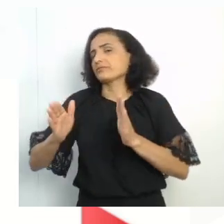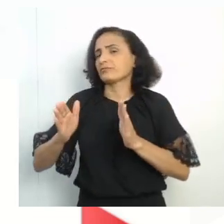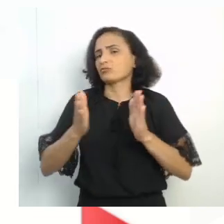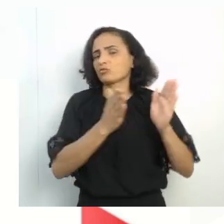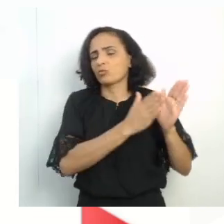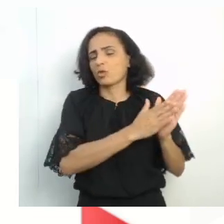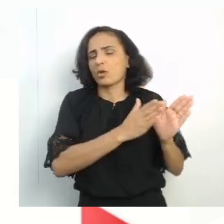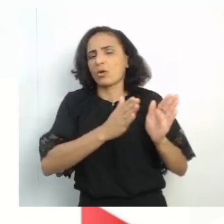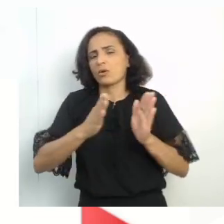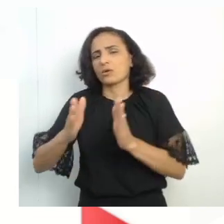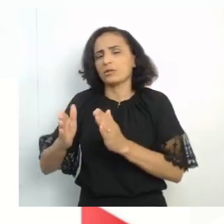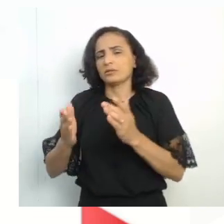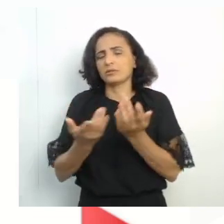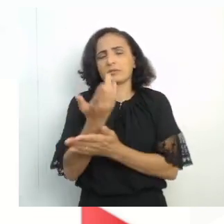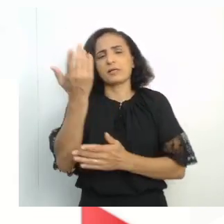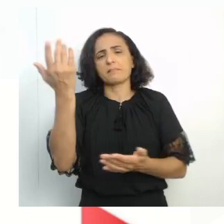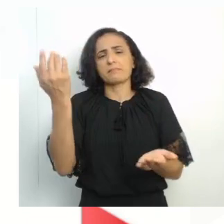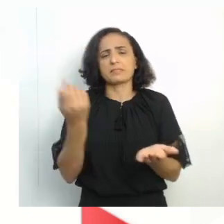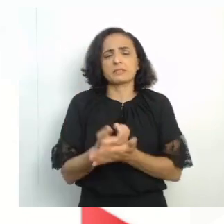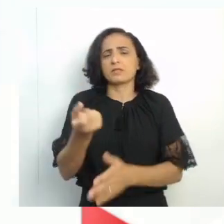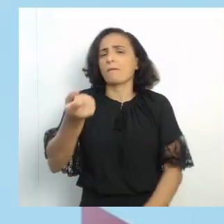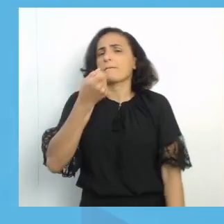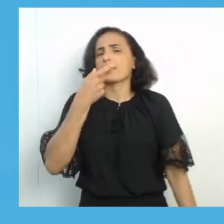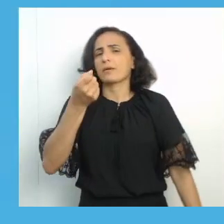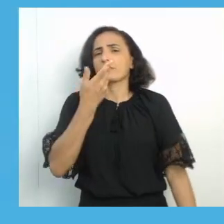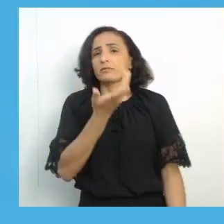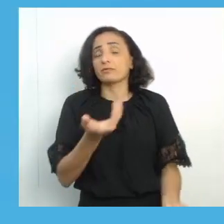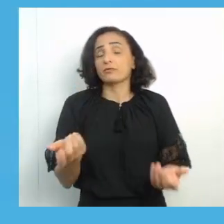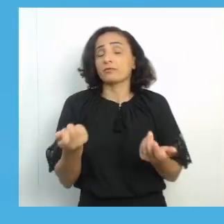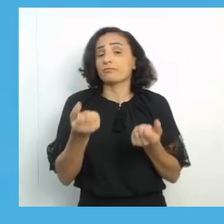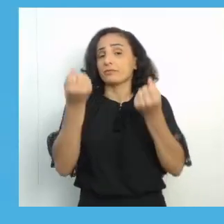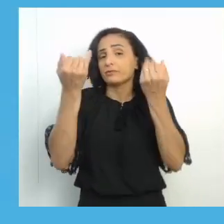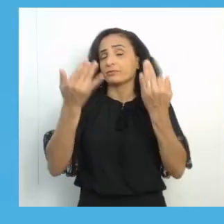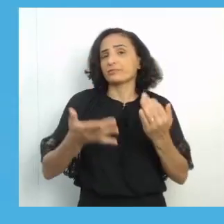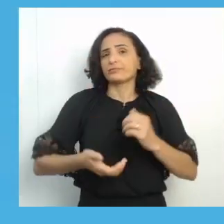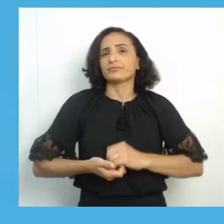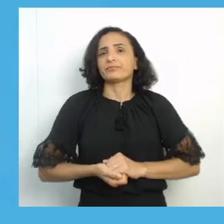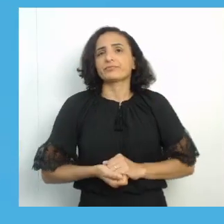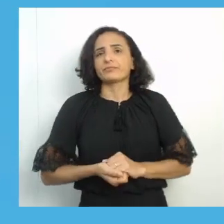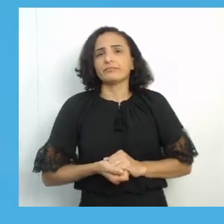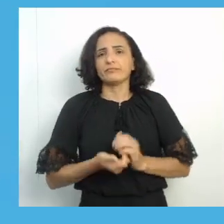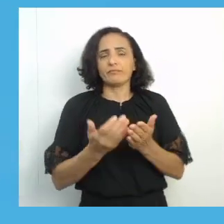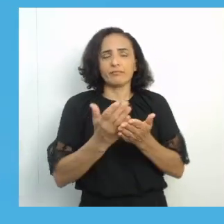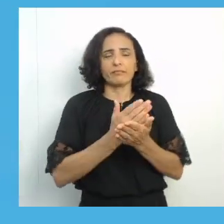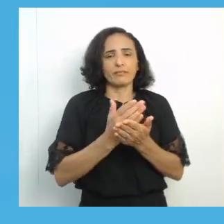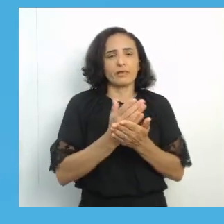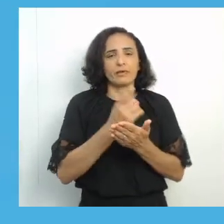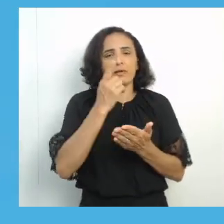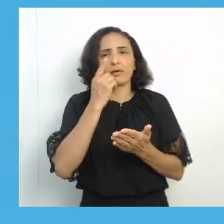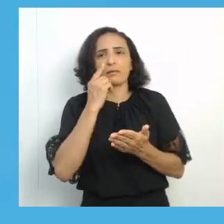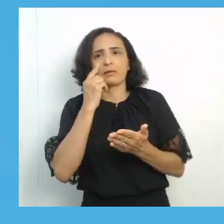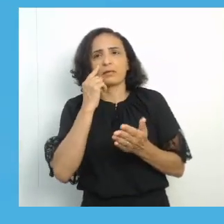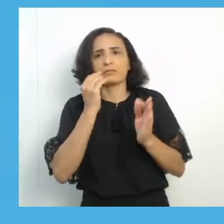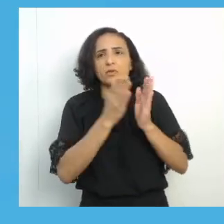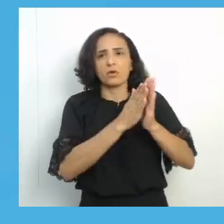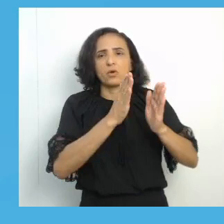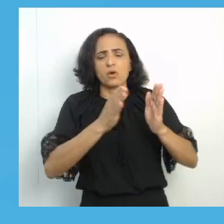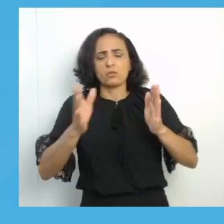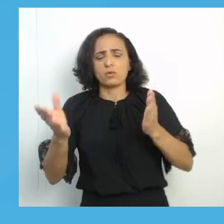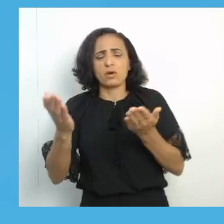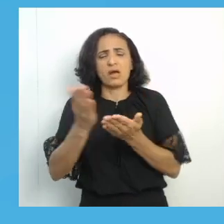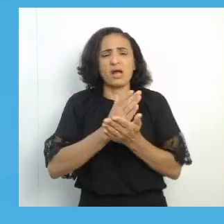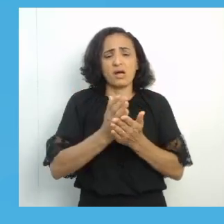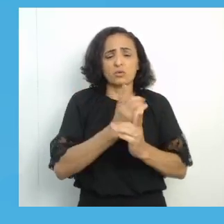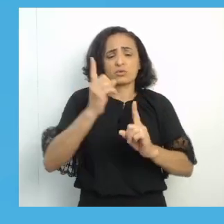adversas medicamentosas vão incluir erupções cutâneas, icterícia,